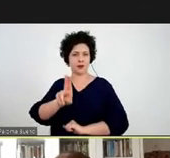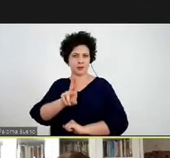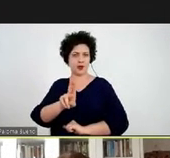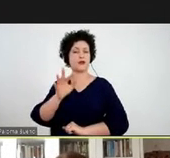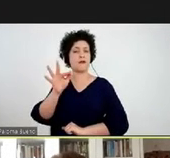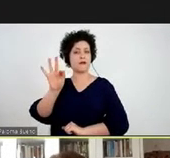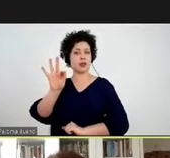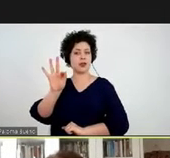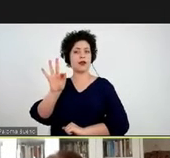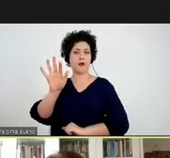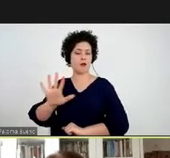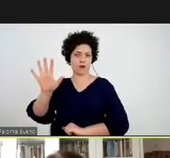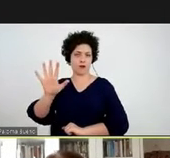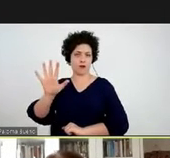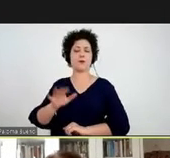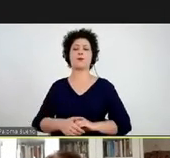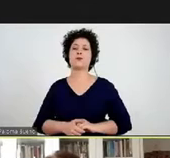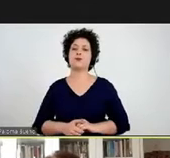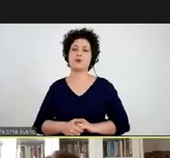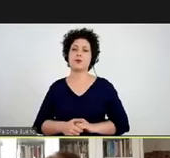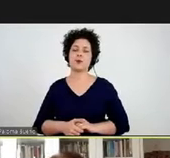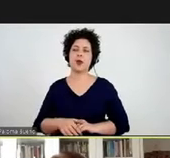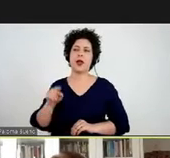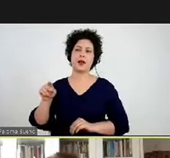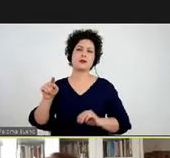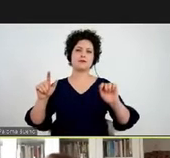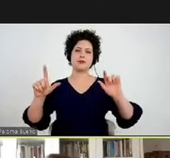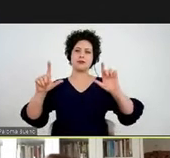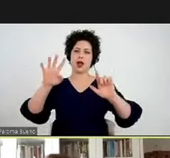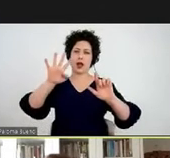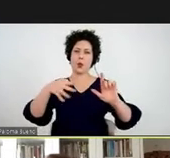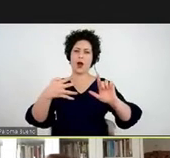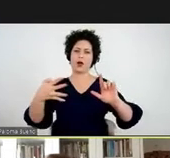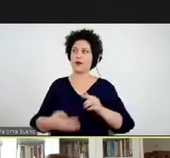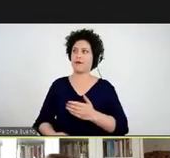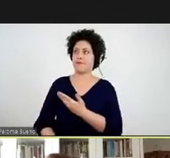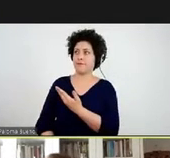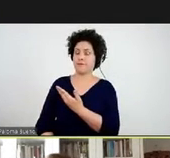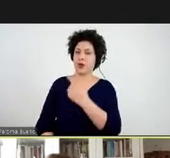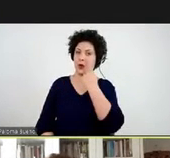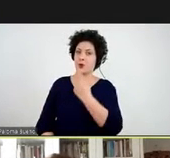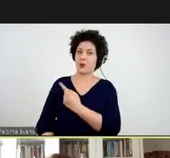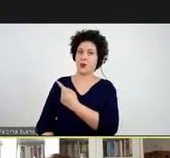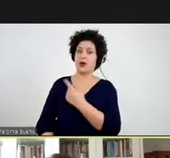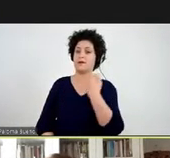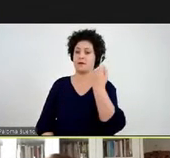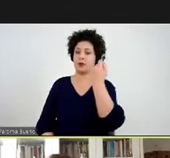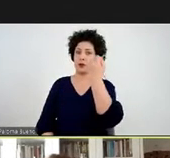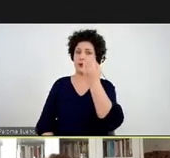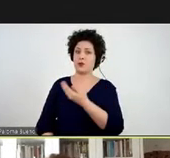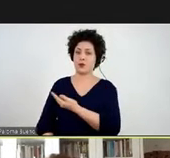federal. Com esse quadro, é possível, então, a gente ver a importância